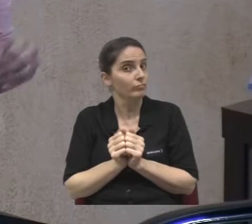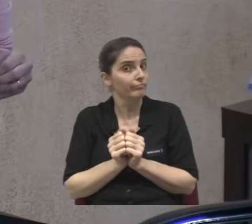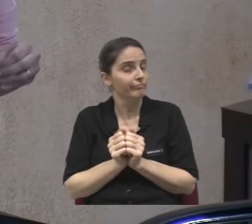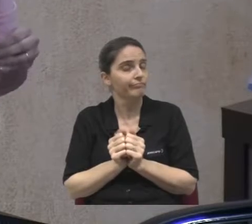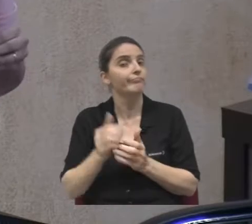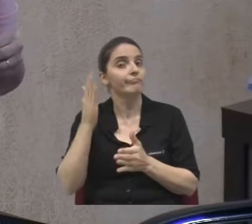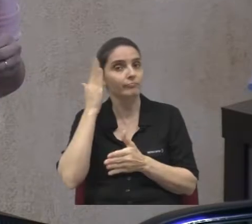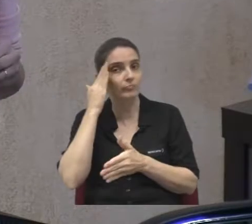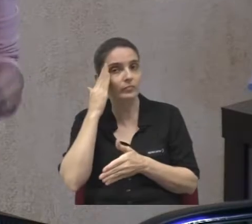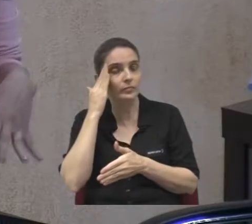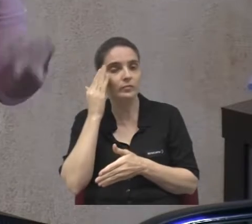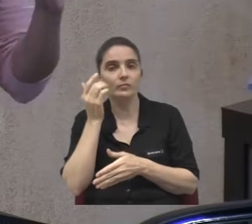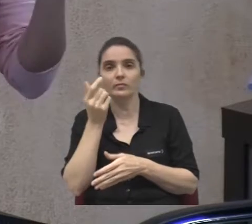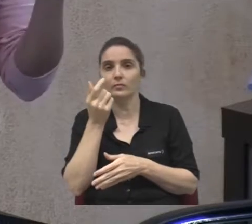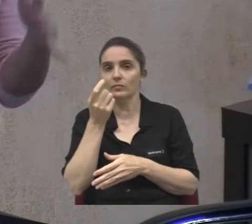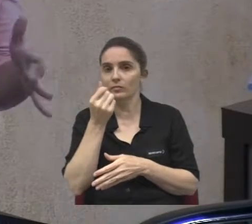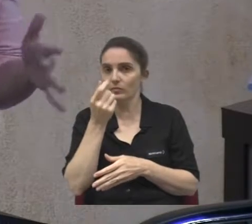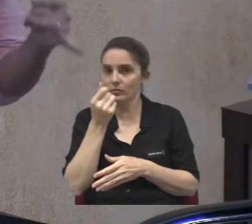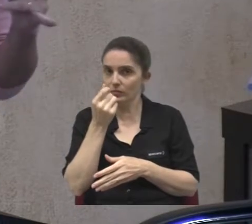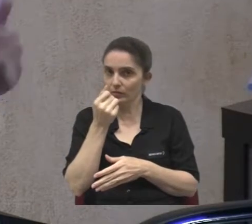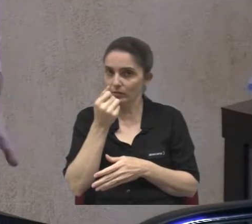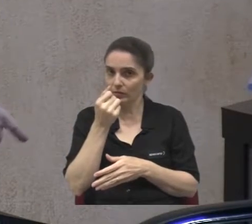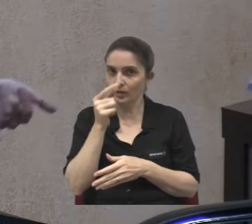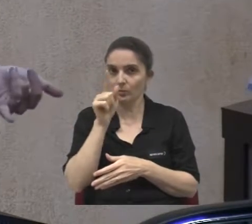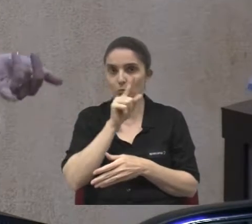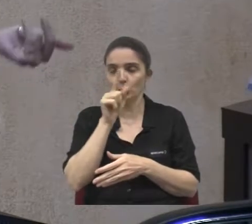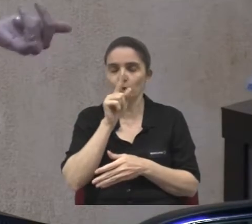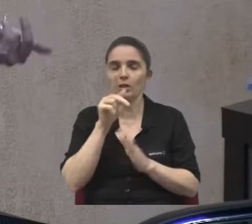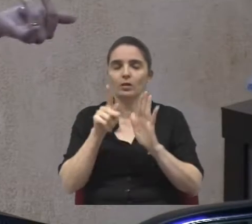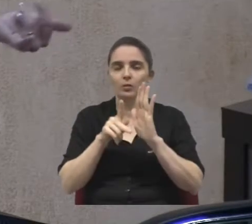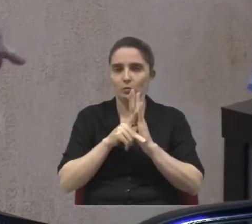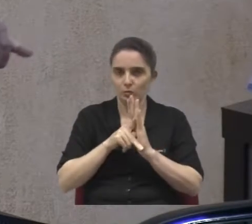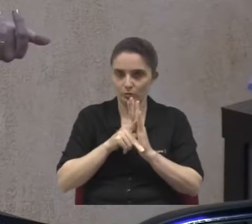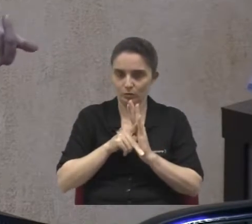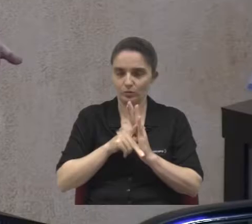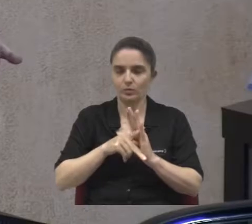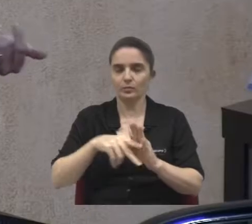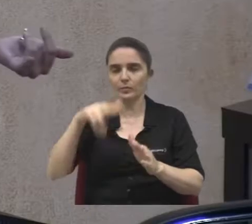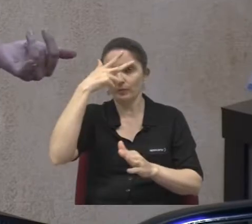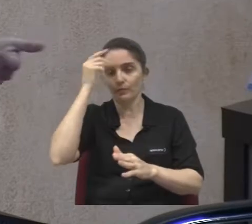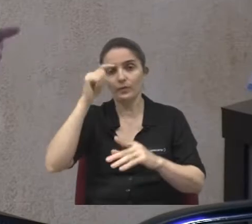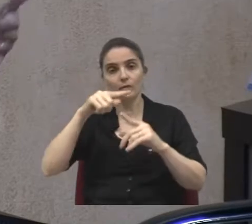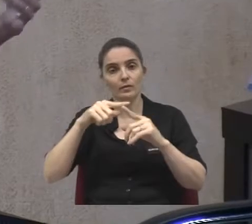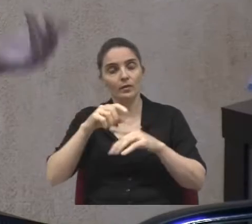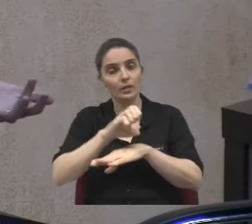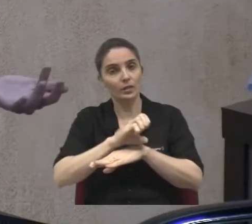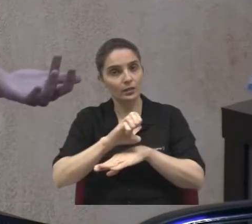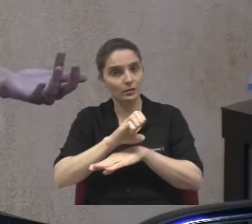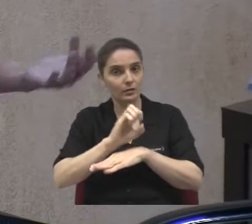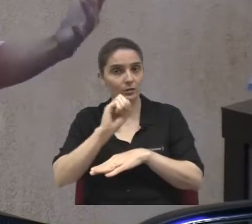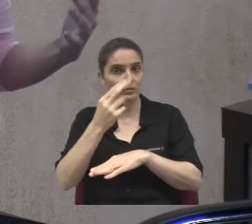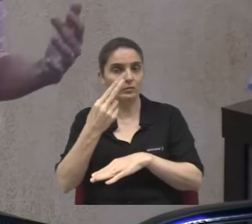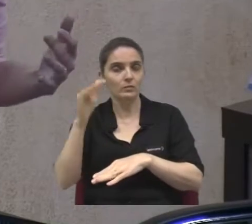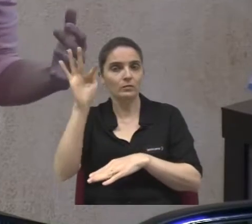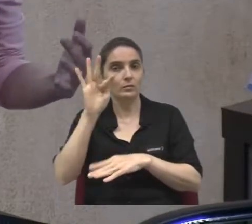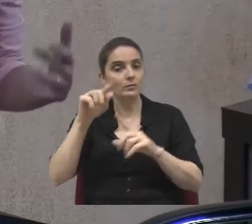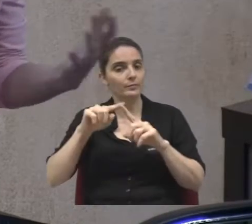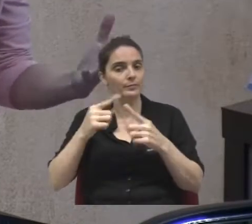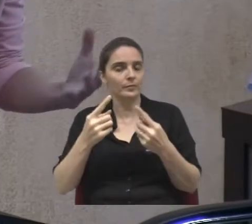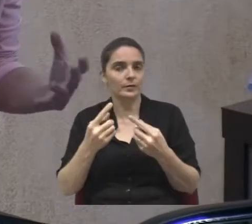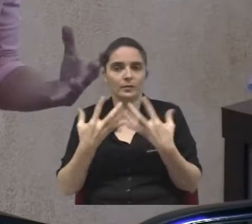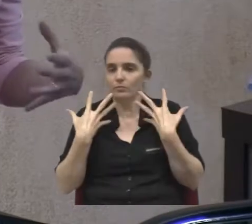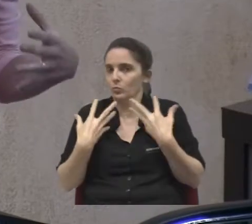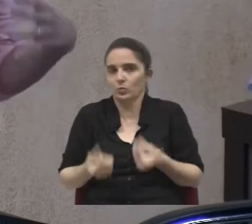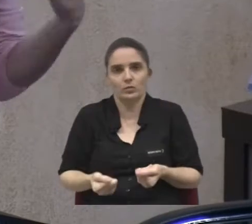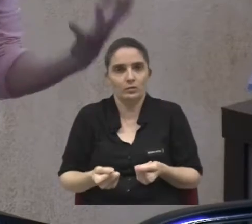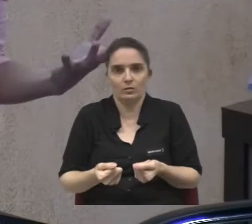elas não são de origem municipal, ela é verba estadual ou federal, só que não é admissível que o prefeito não